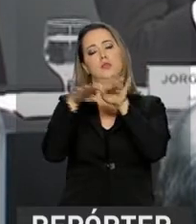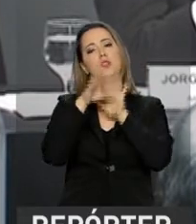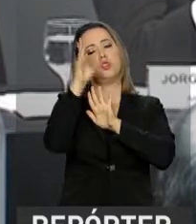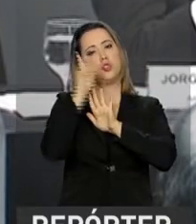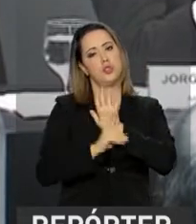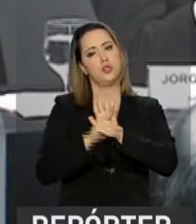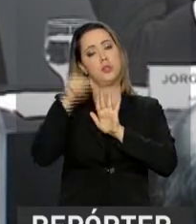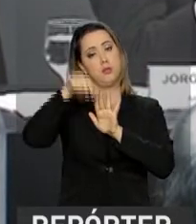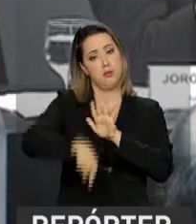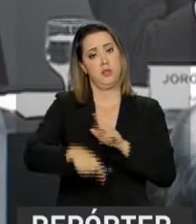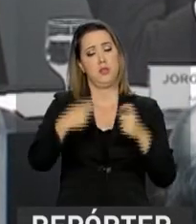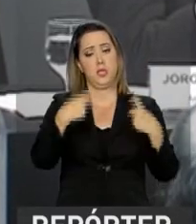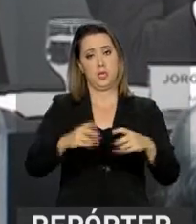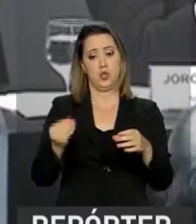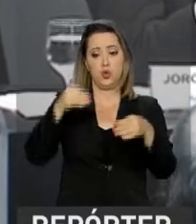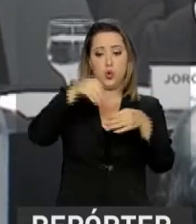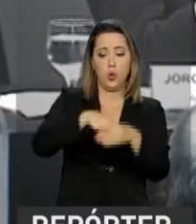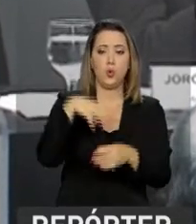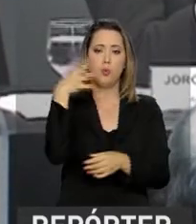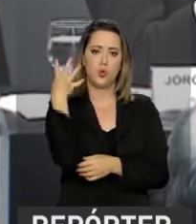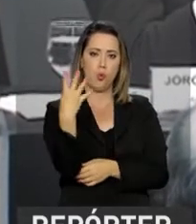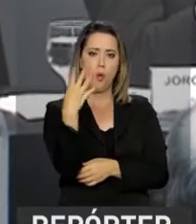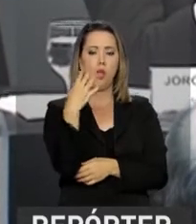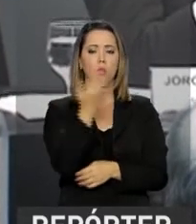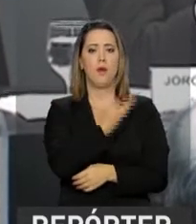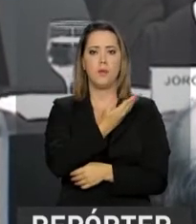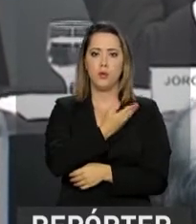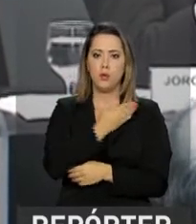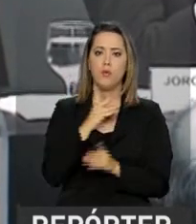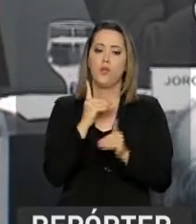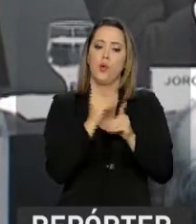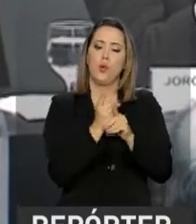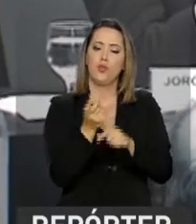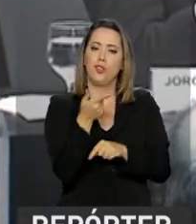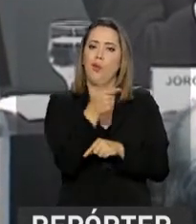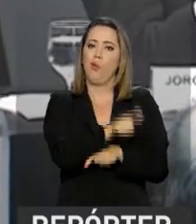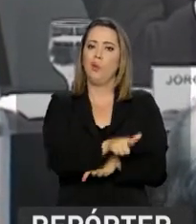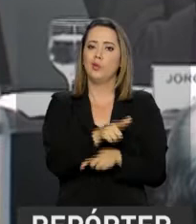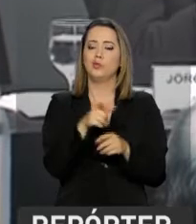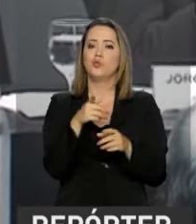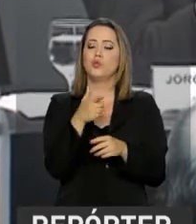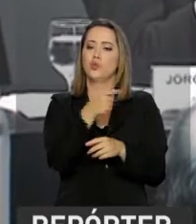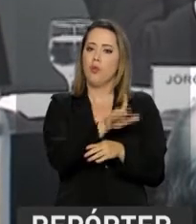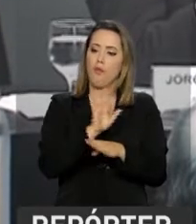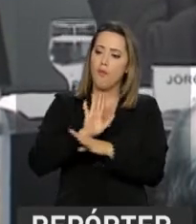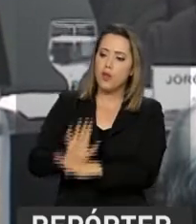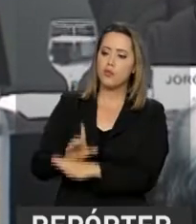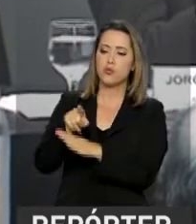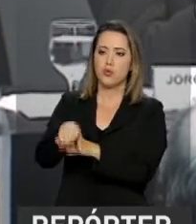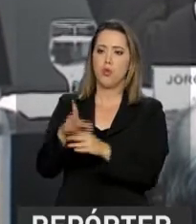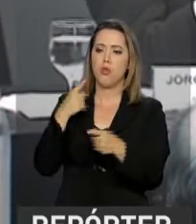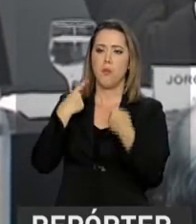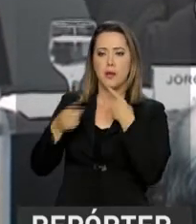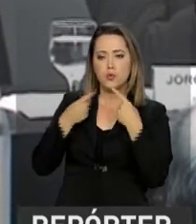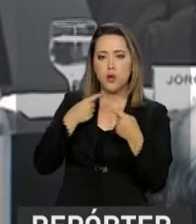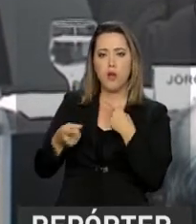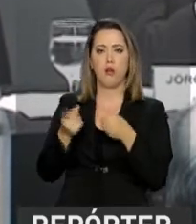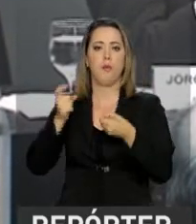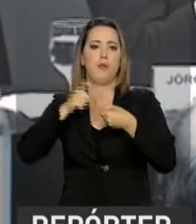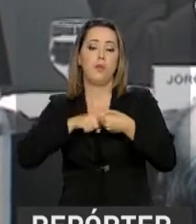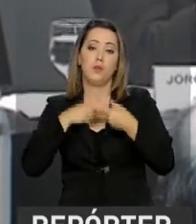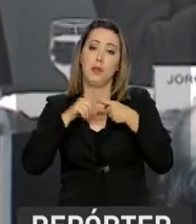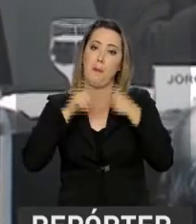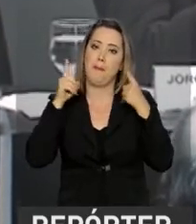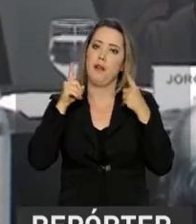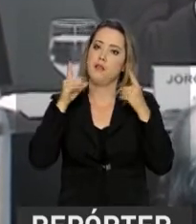aqui, neste grupo de quatro amigos, vão encontrar novamente ajuda para o diálogo e para voltar.